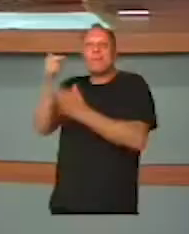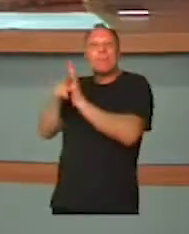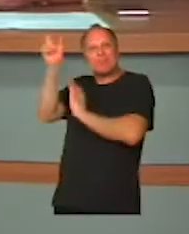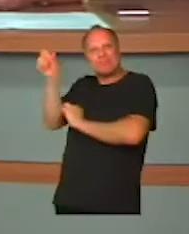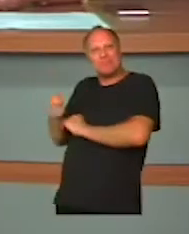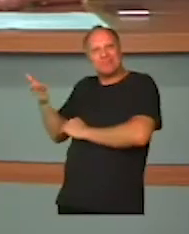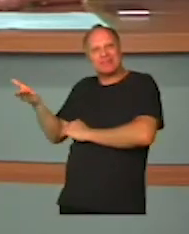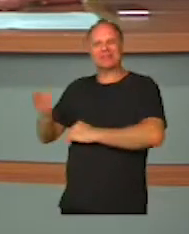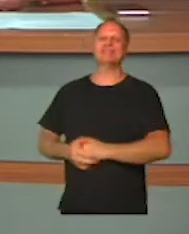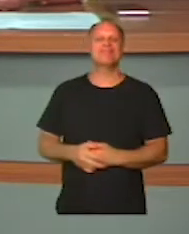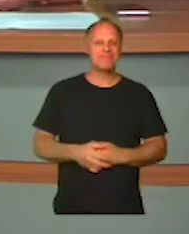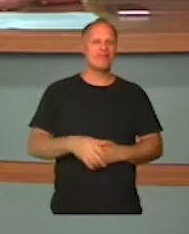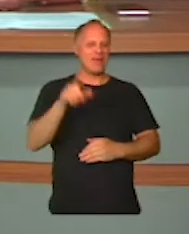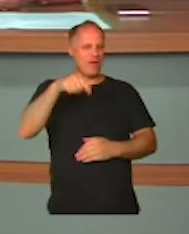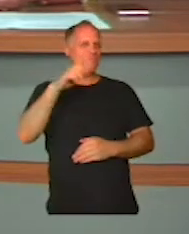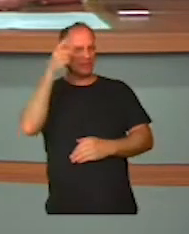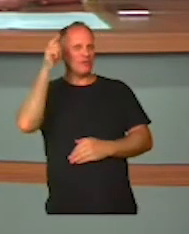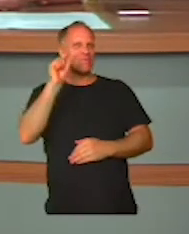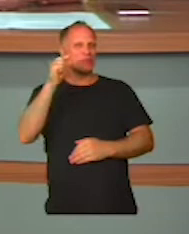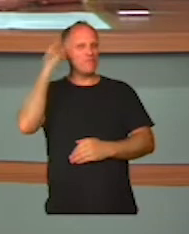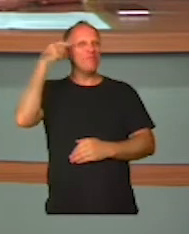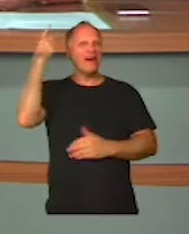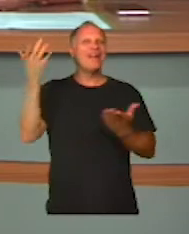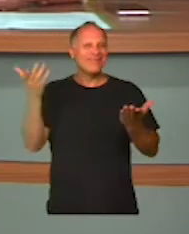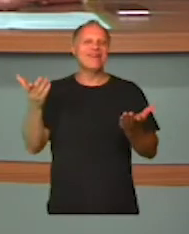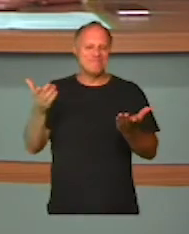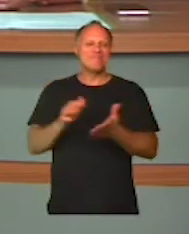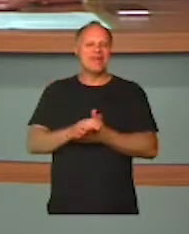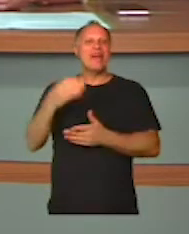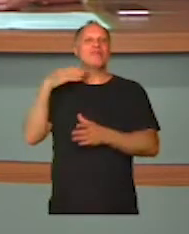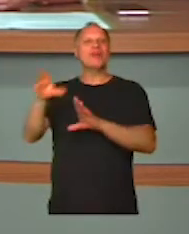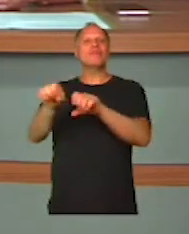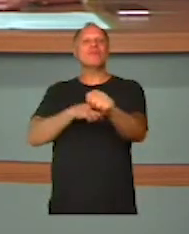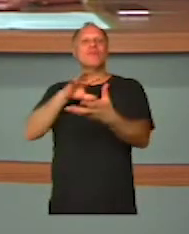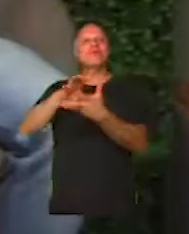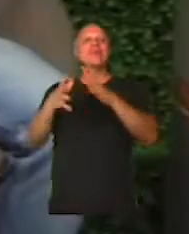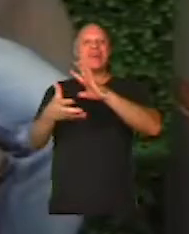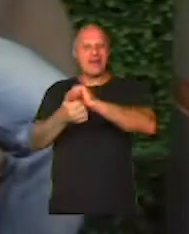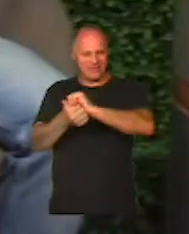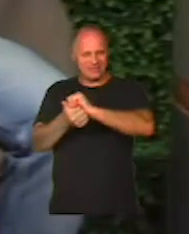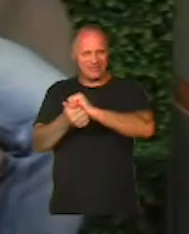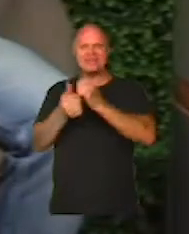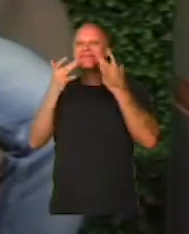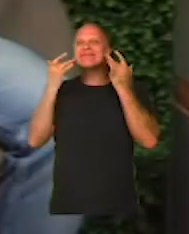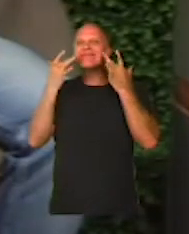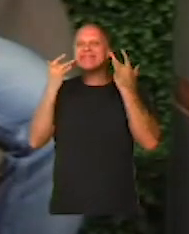Bom, é uma história muito maluca, né? Eu me formei em artes cênicas e